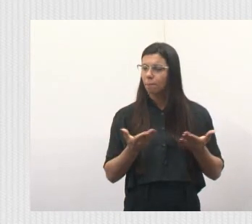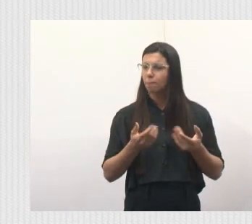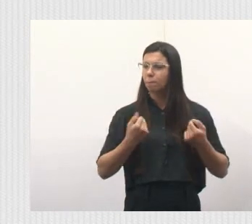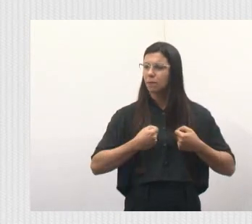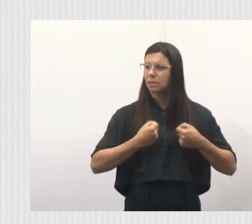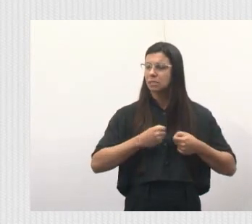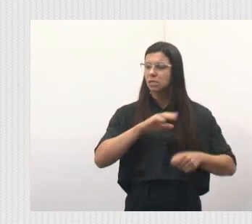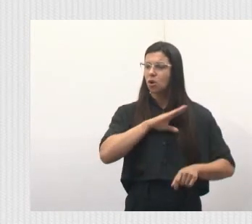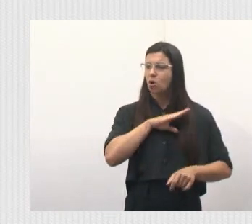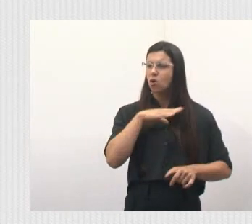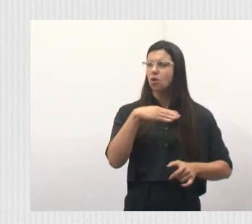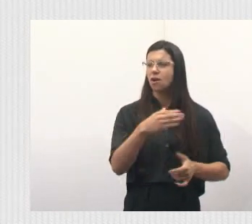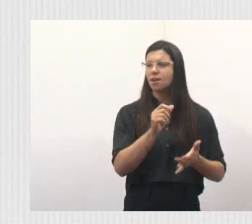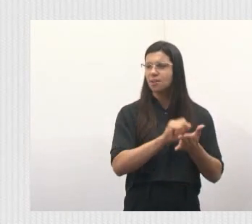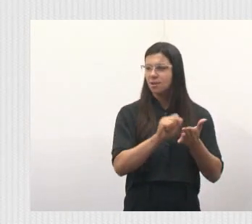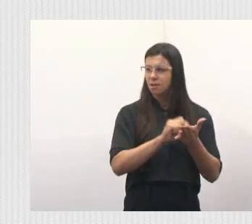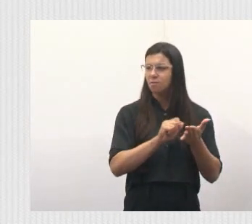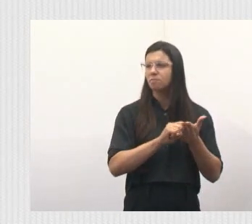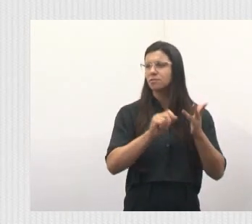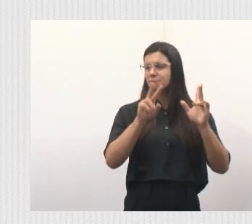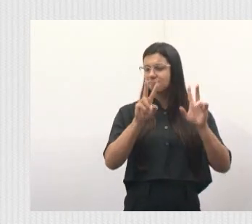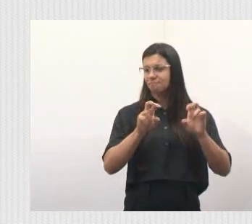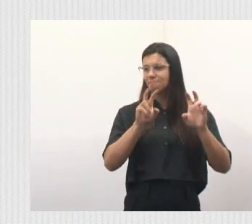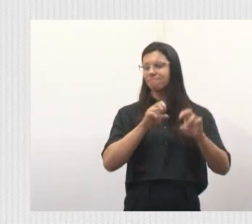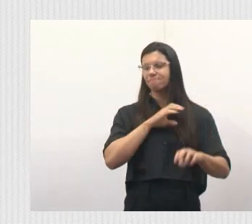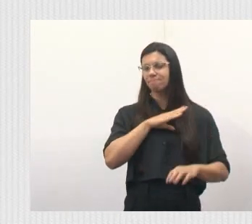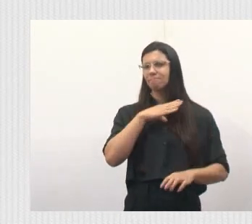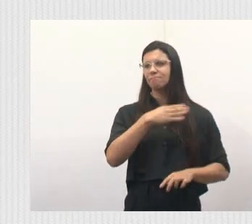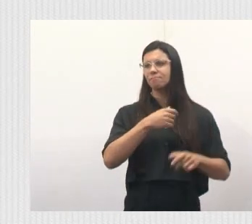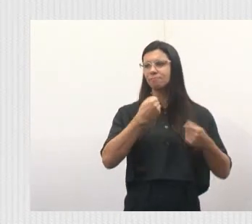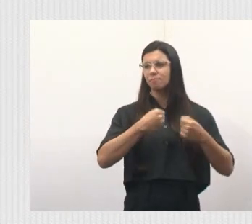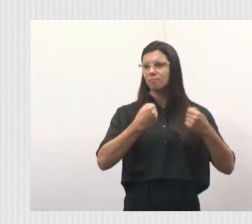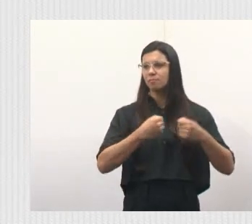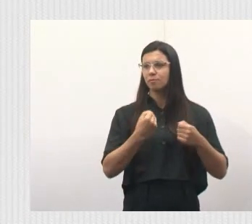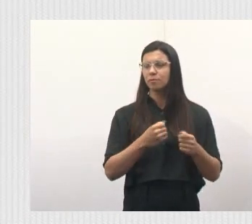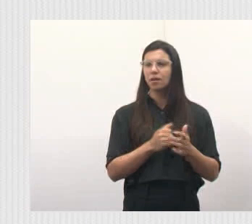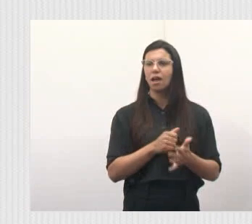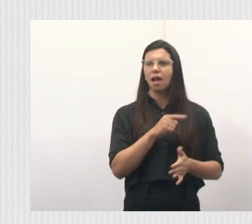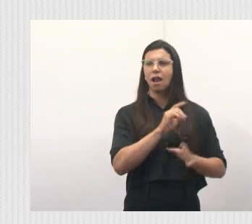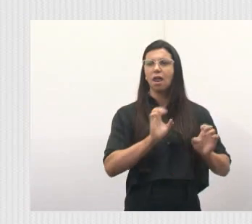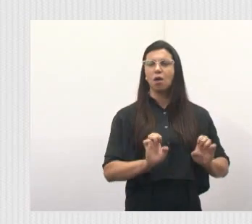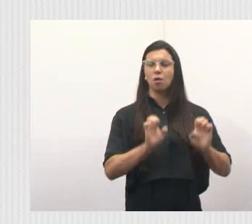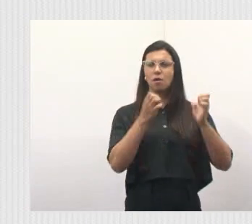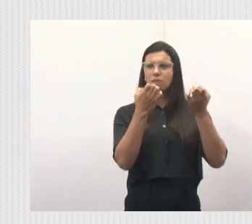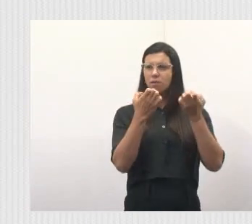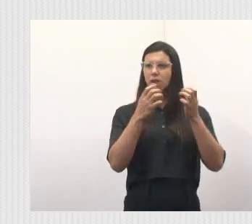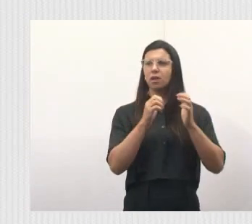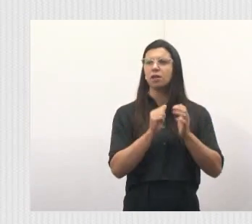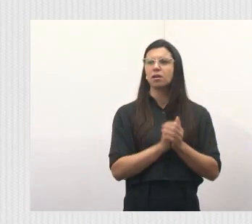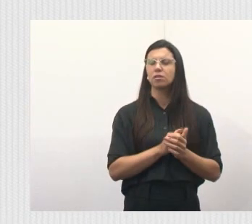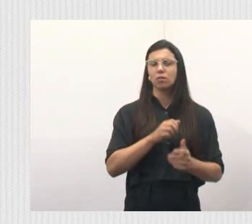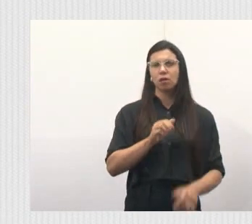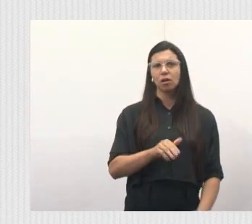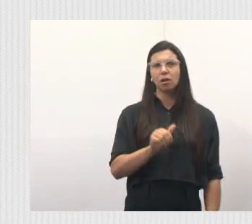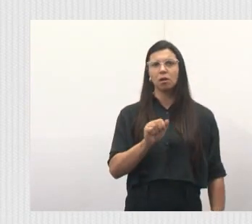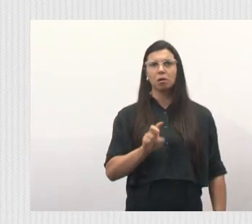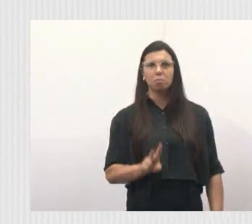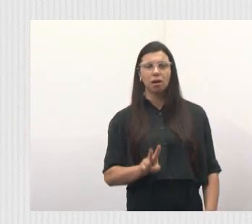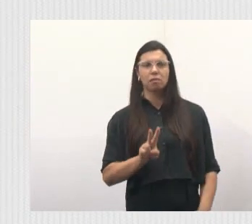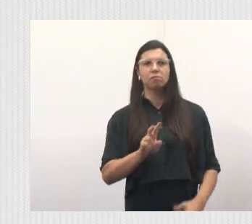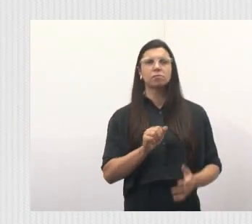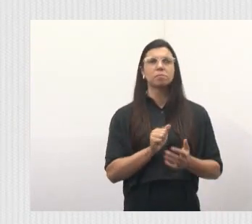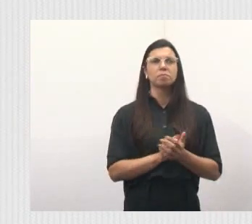Escrever sobre ele, então, requer ousadia. Foi muito bacana lá o evento que aconteceu aqui no MAVE, no Museu aqui de